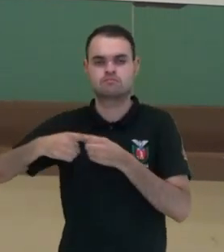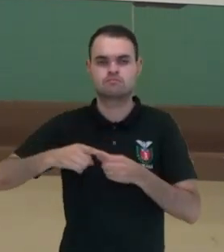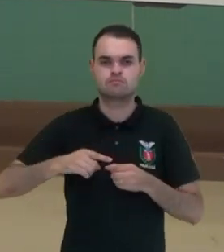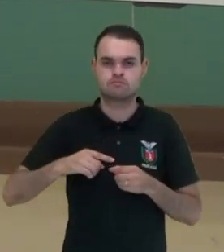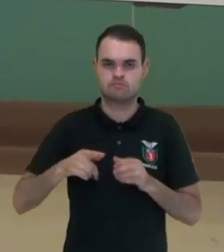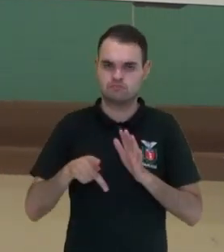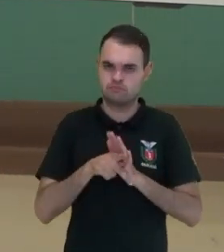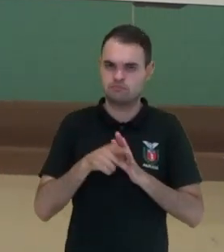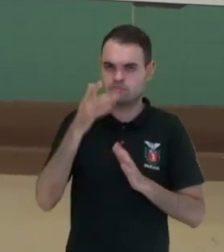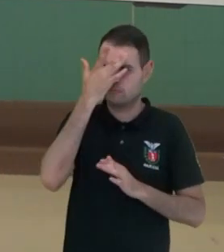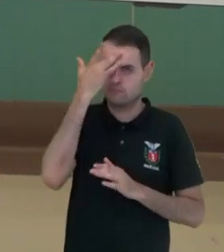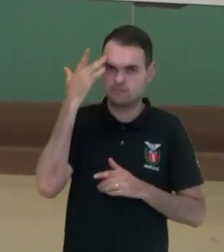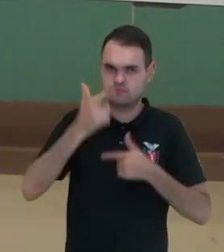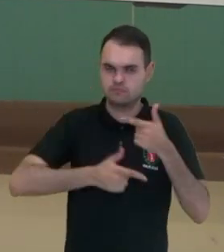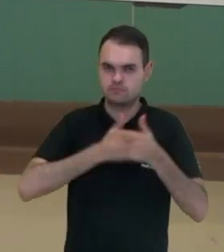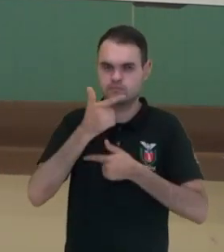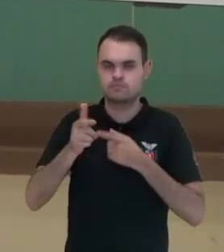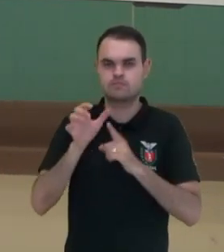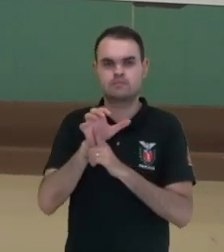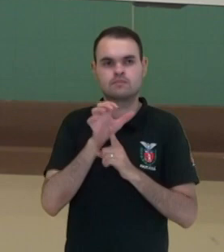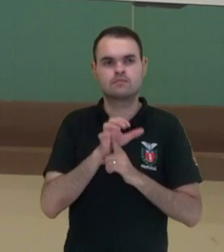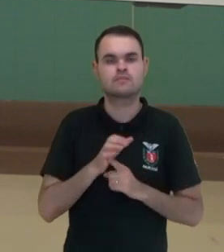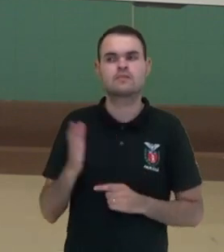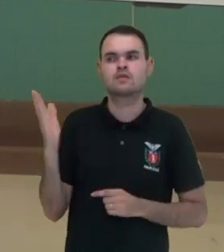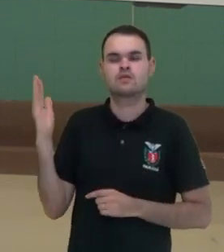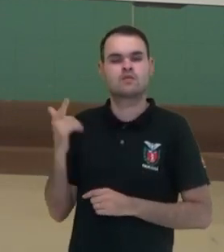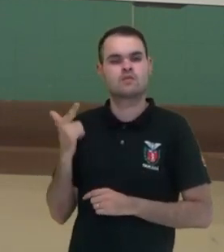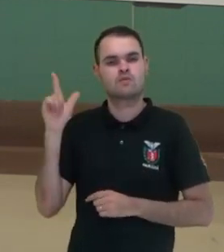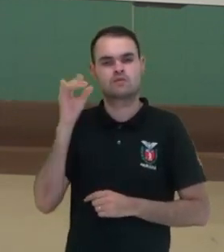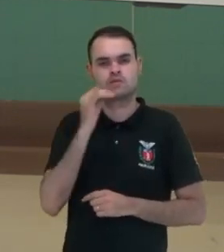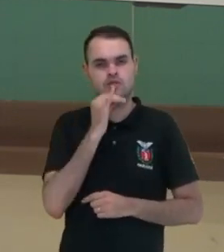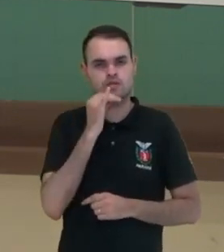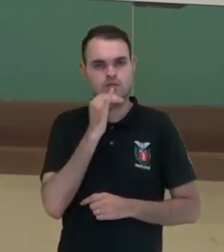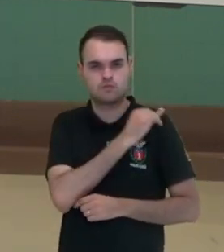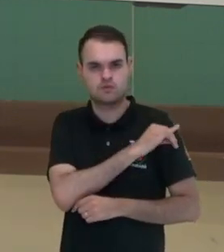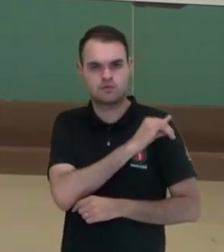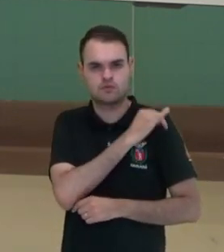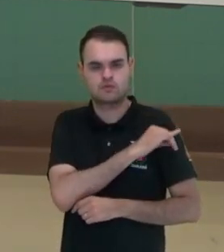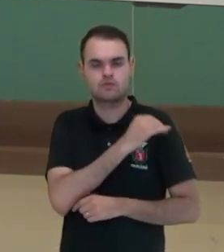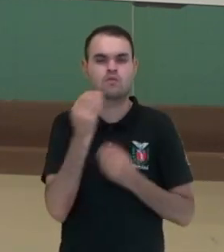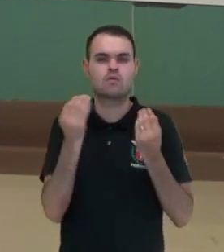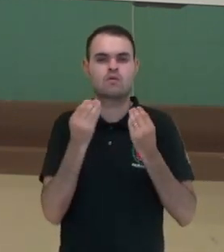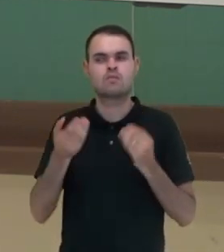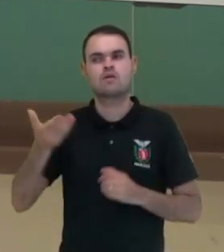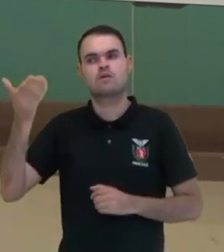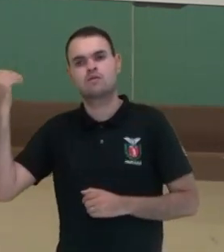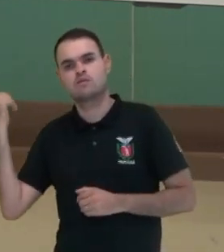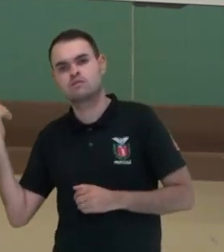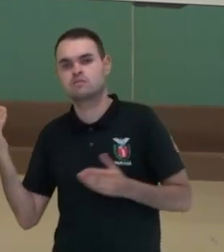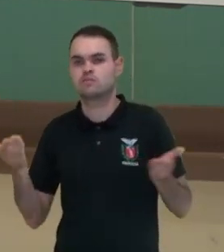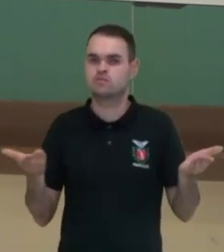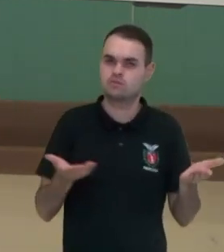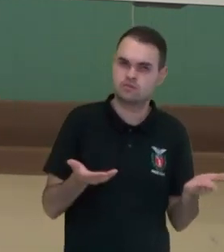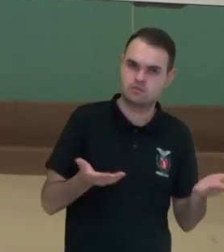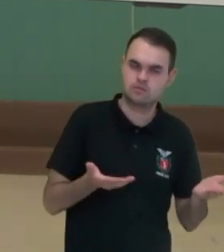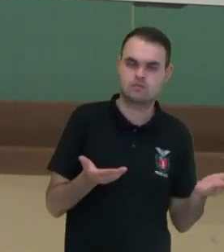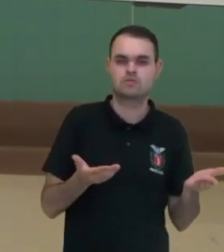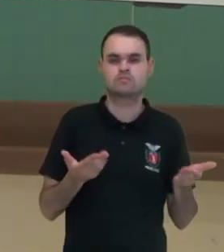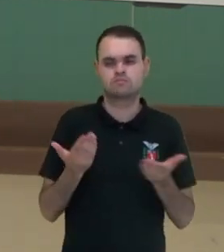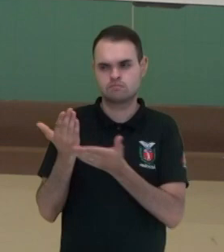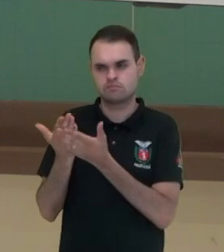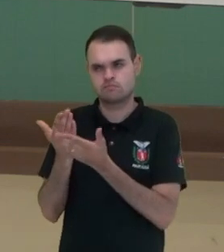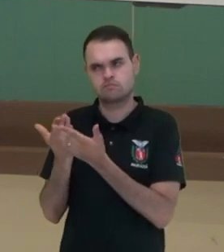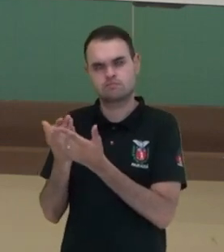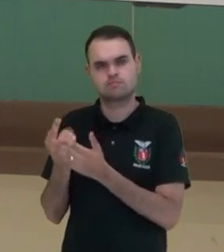pela influência do trabalho humano. E aí nós temos um outro exemplo nas imagens que traz para nós como era originalmente, segundo